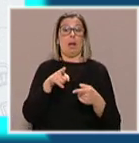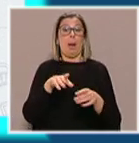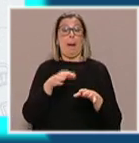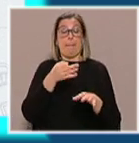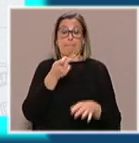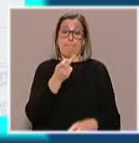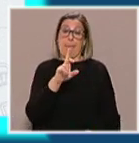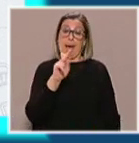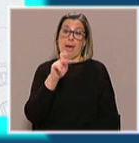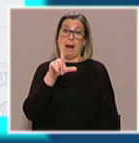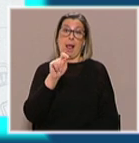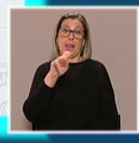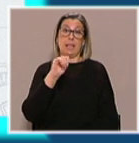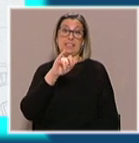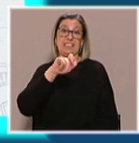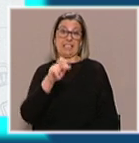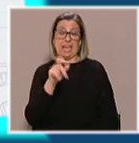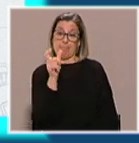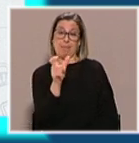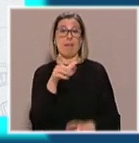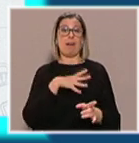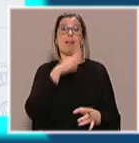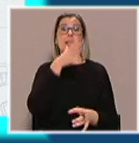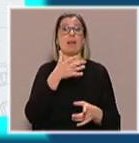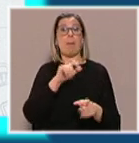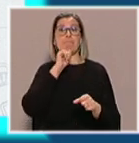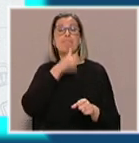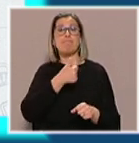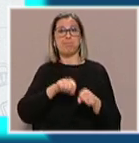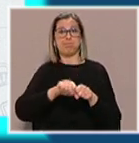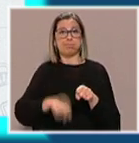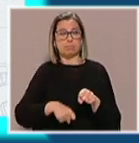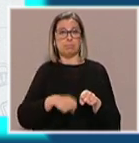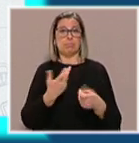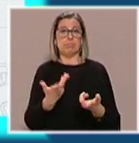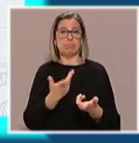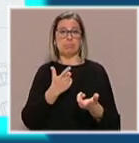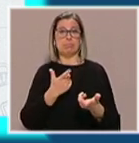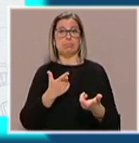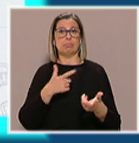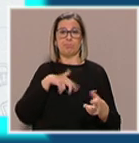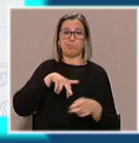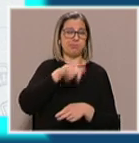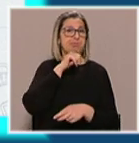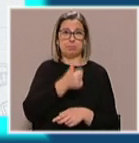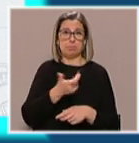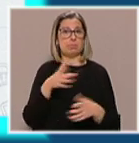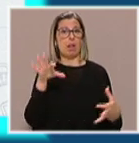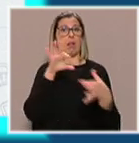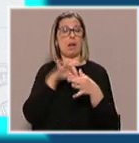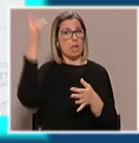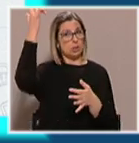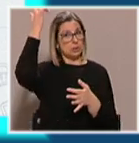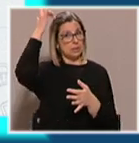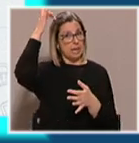função muscular que se pode traduzir nas áreas motoras do cérebro ou ainda nas vias nervosas da medula